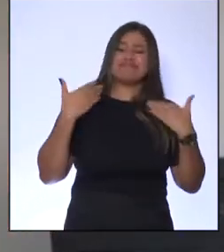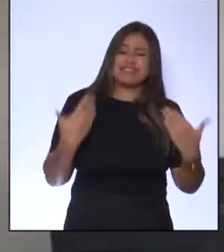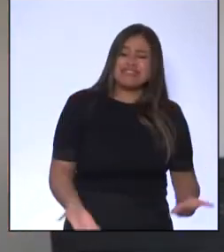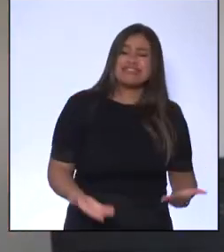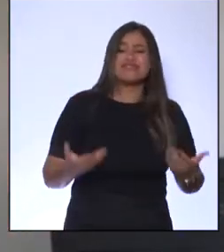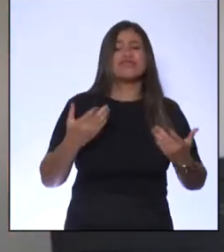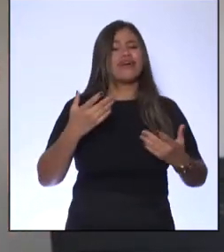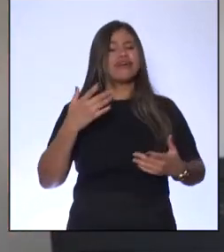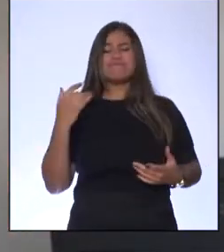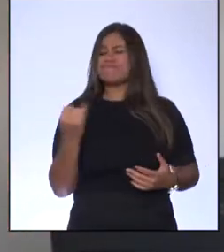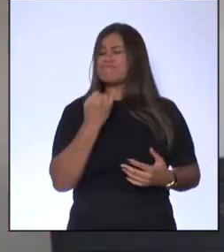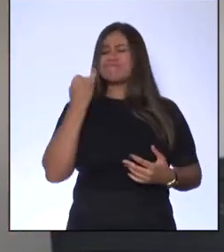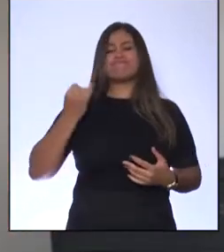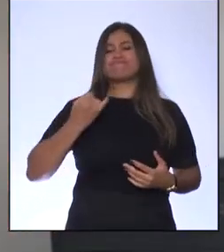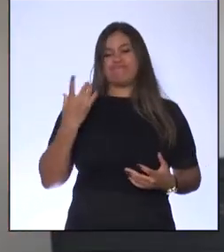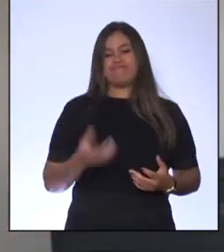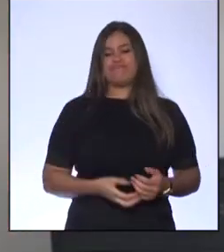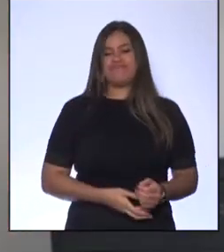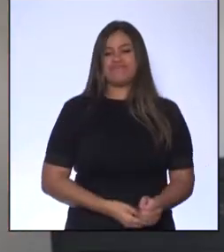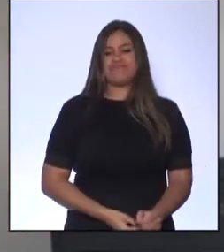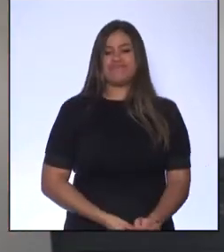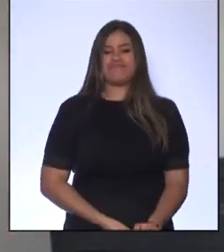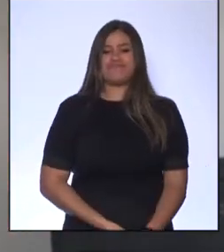realmente impressionante, não é?